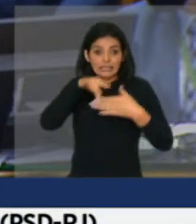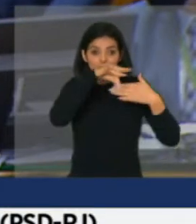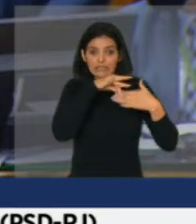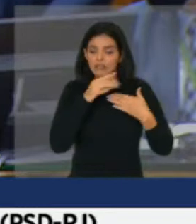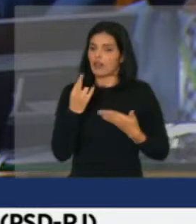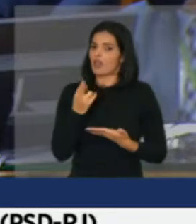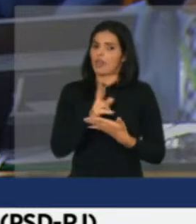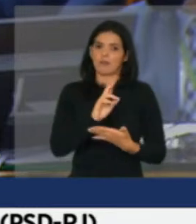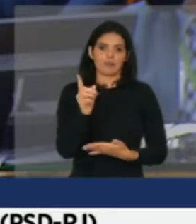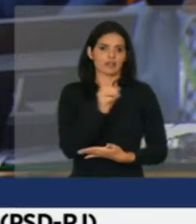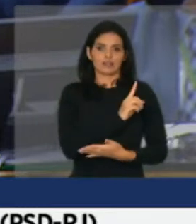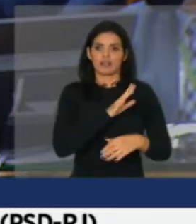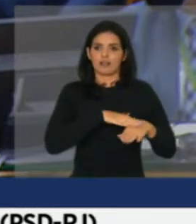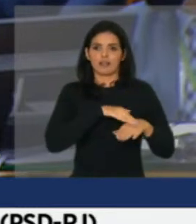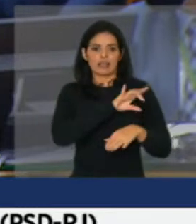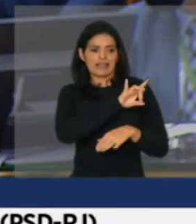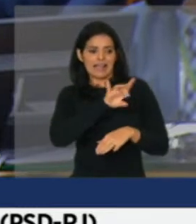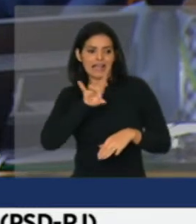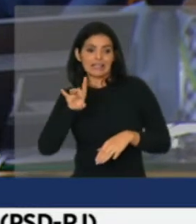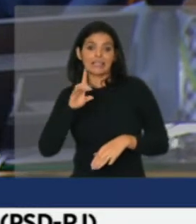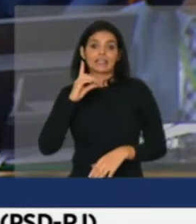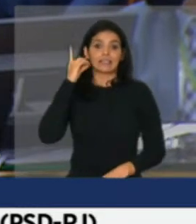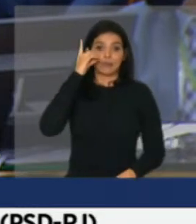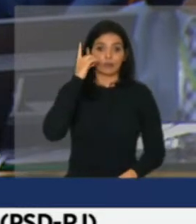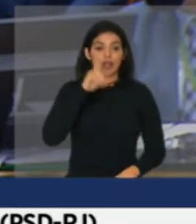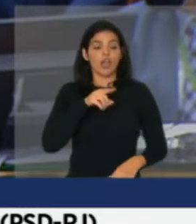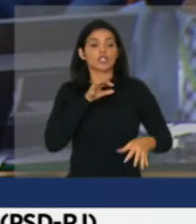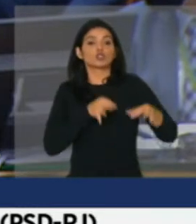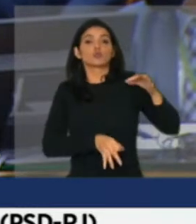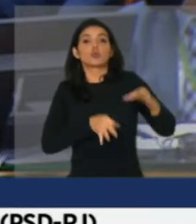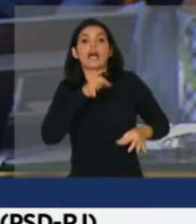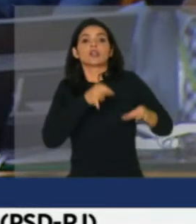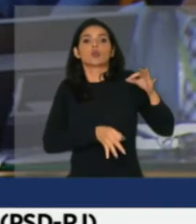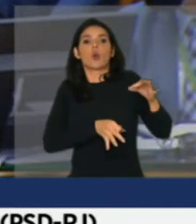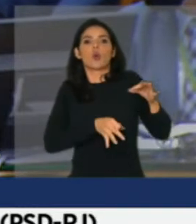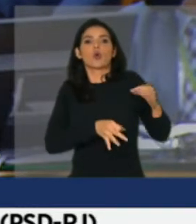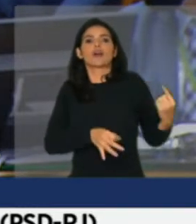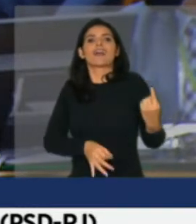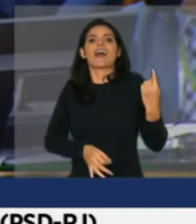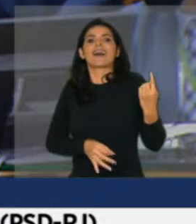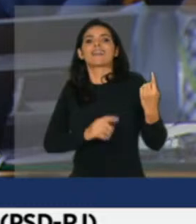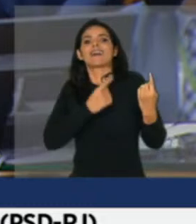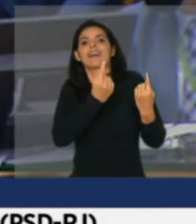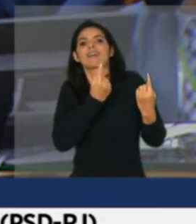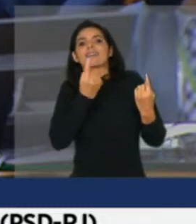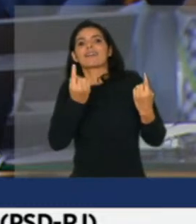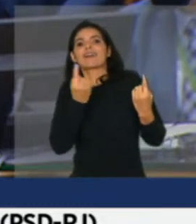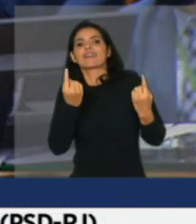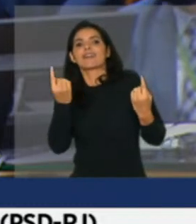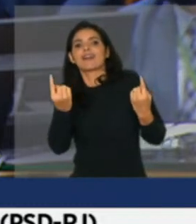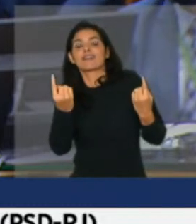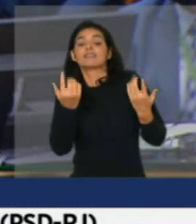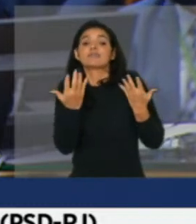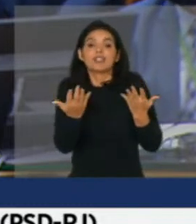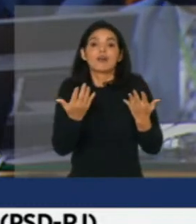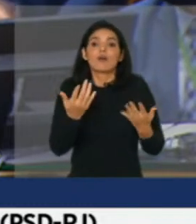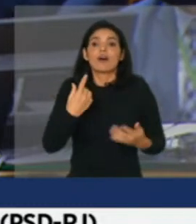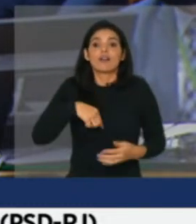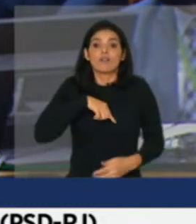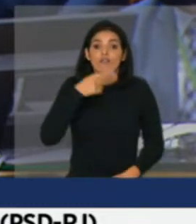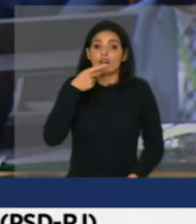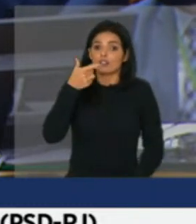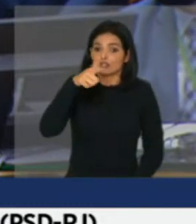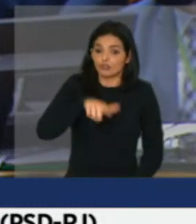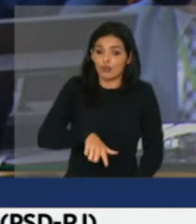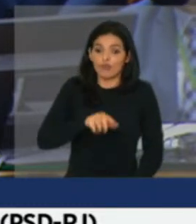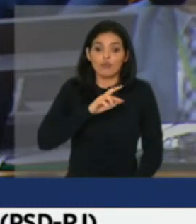cada deputado é um julgador individual. A possibilidade que nós abrimos, eu volto a afirmar, não foi endereçada